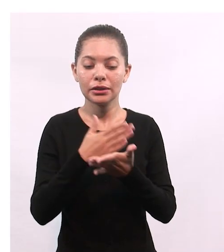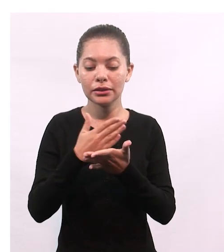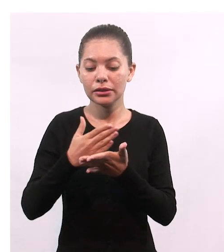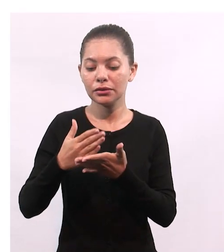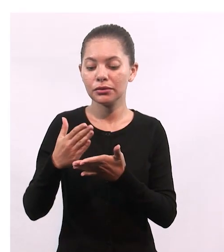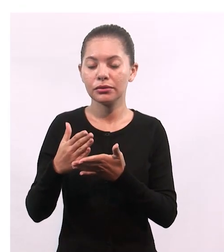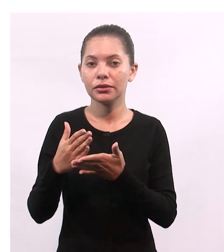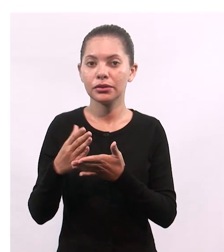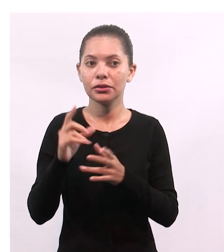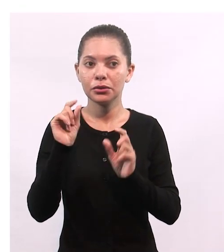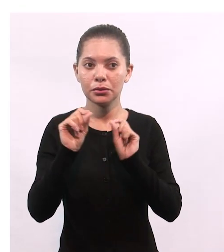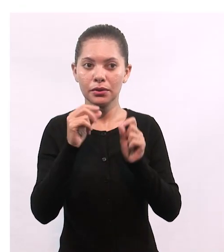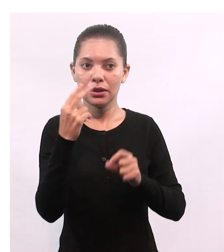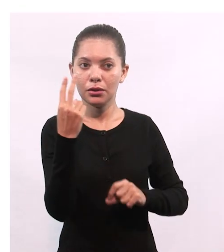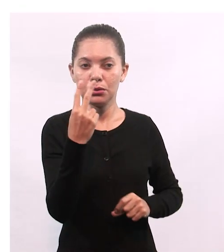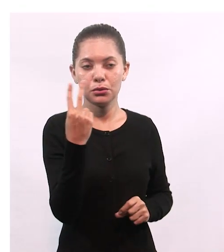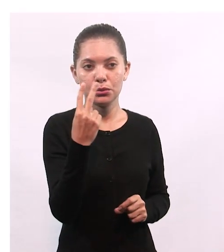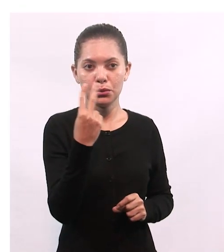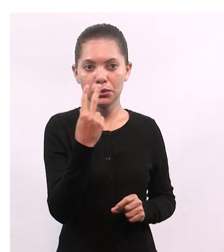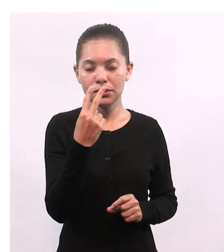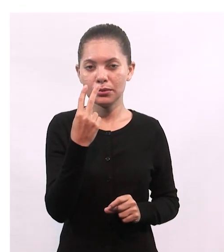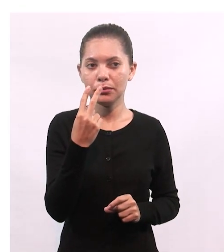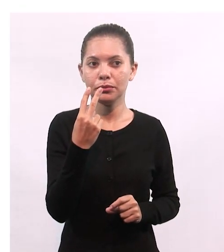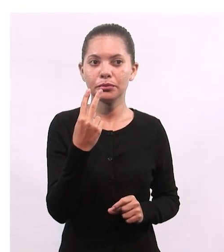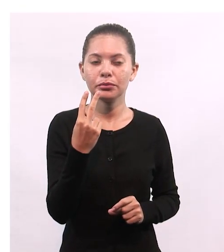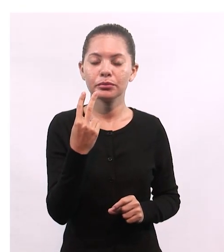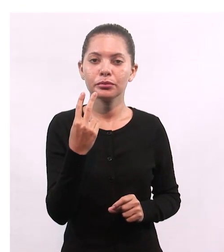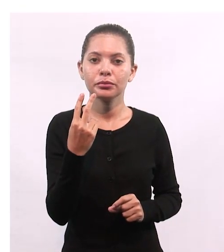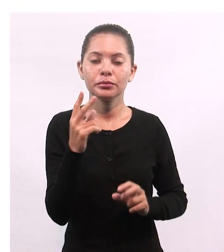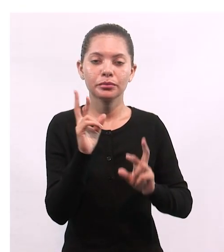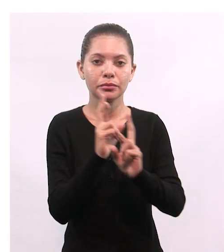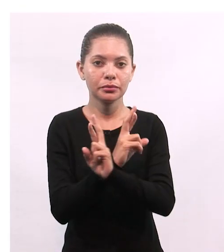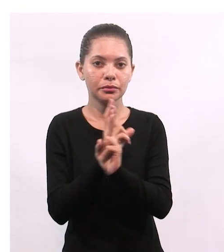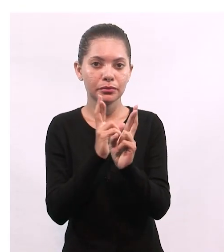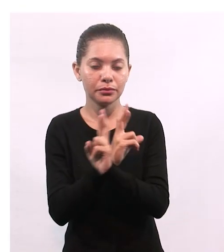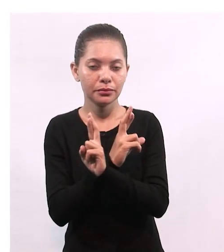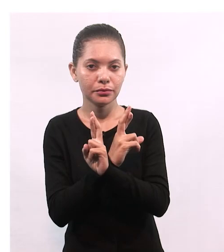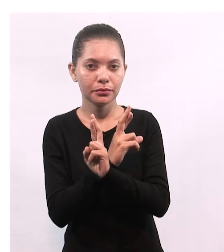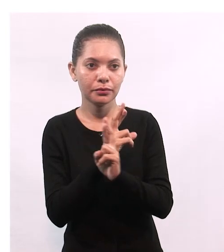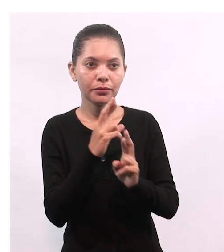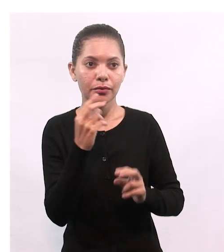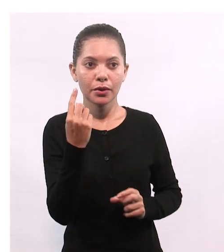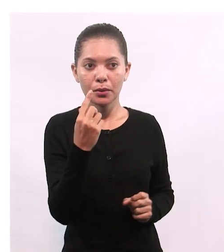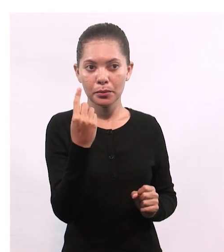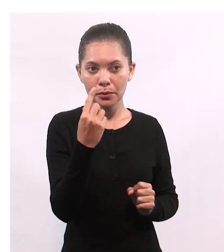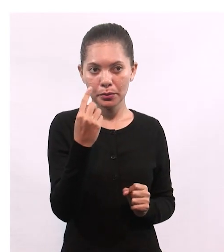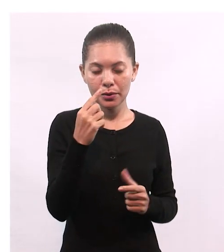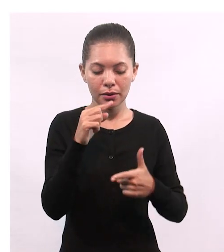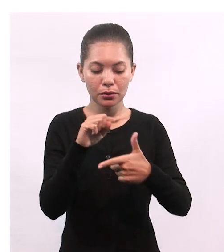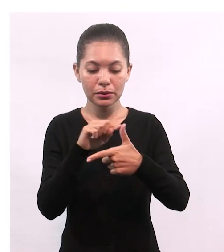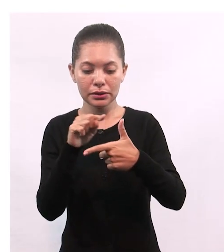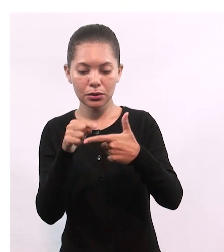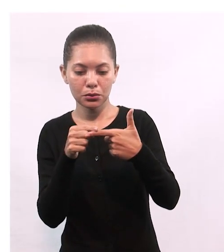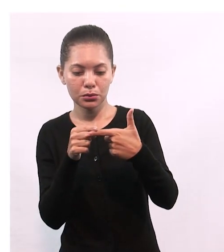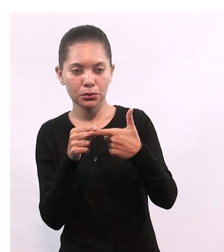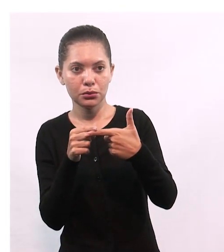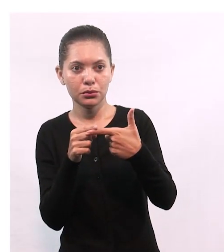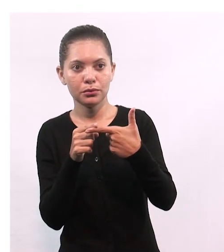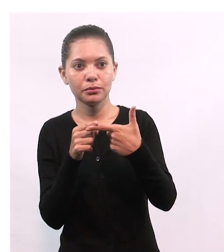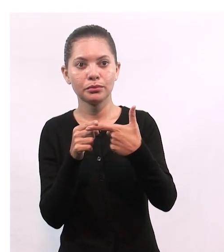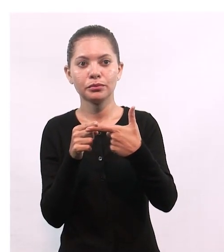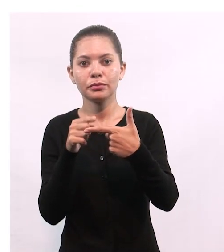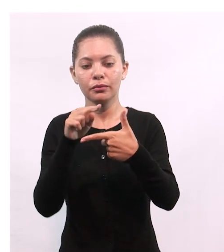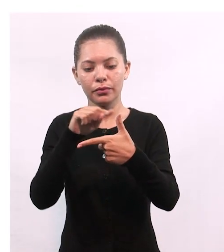paralelogramo, ele ainda subdivide em 2 classificações, que é em relação primeiro, aos